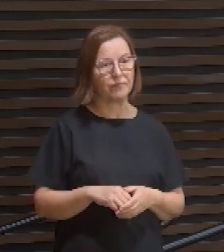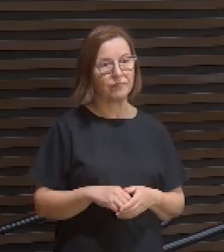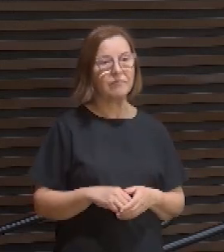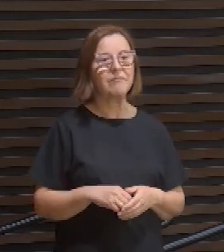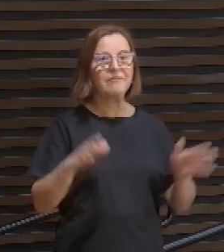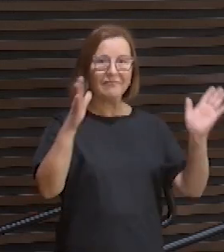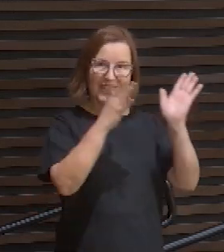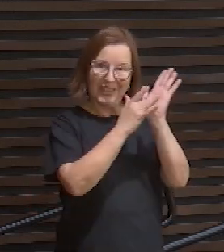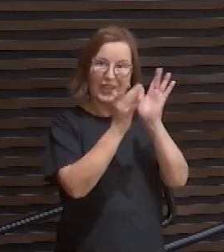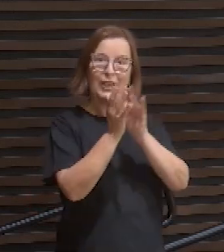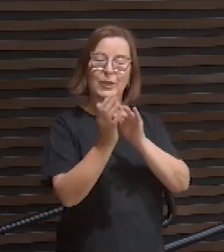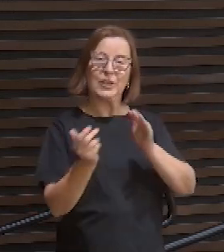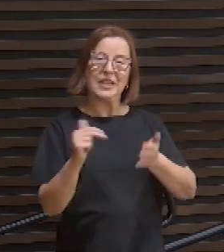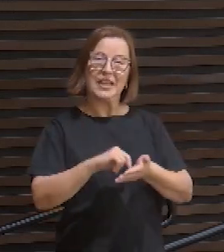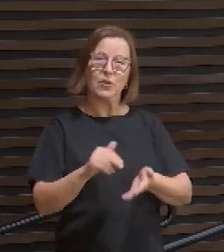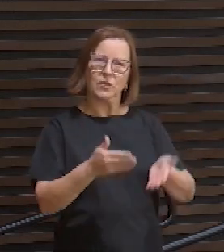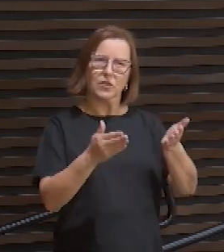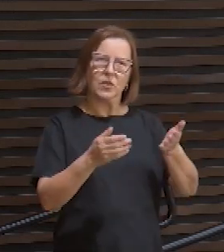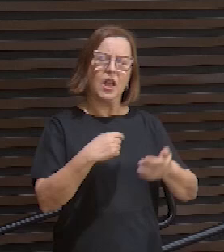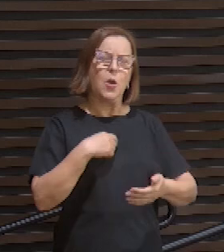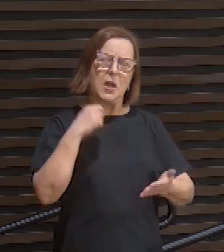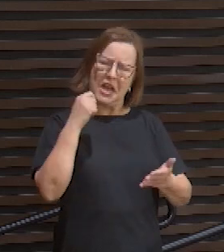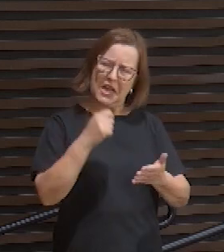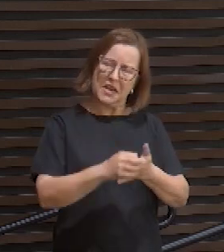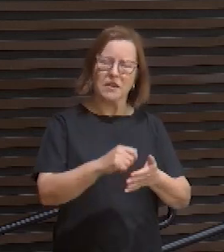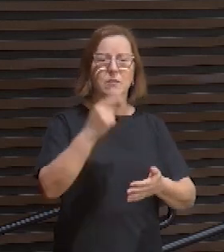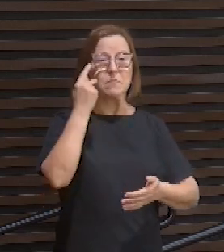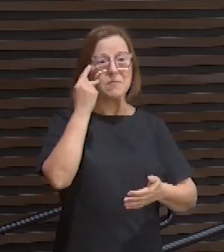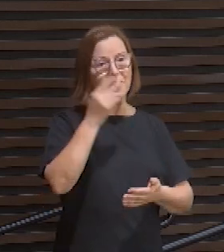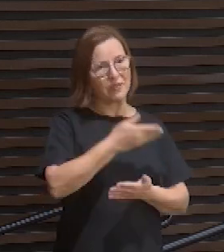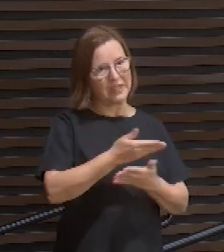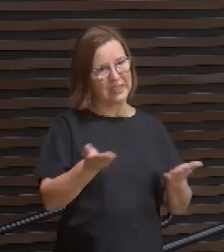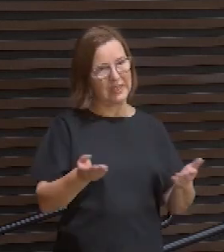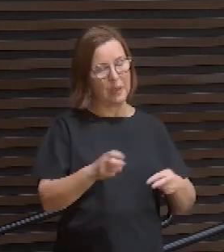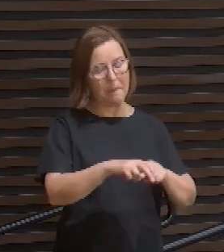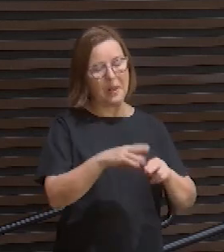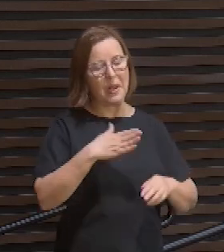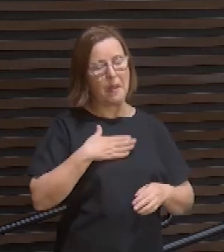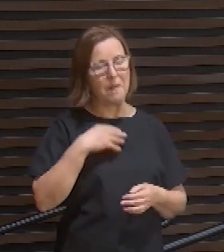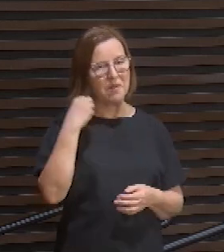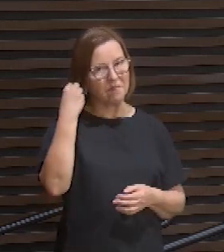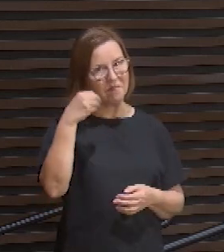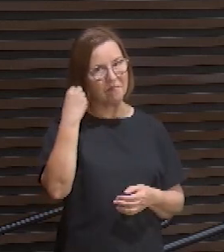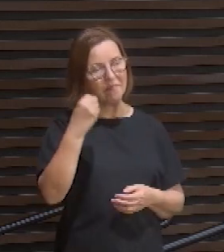ressuscitou. Eu garanto isso para você. Pela minha experiência.